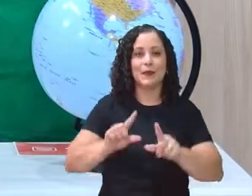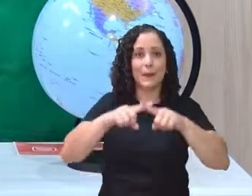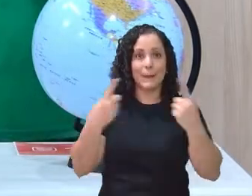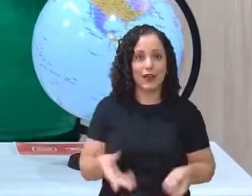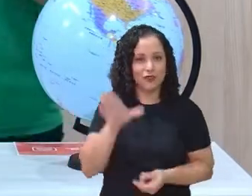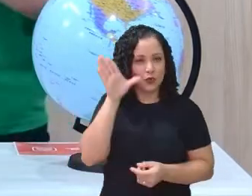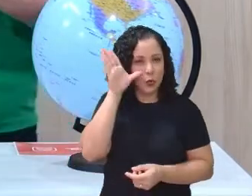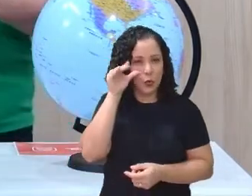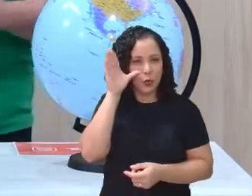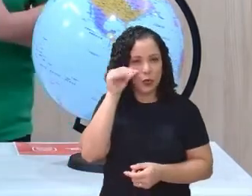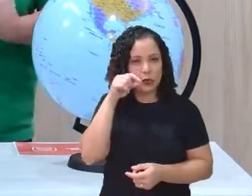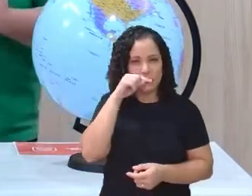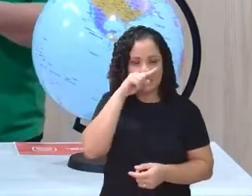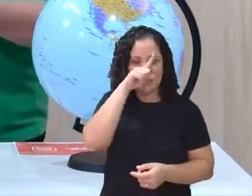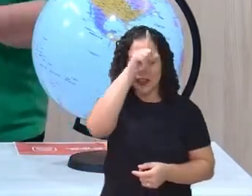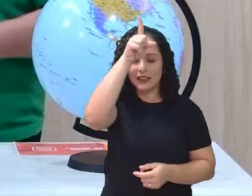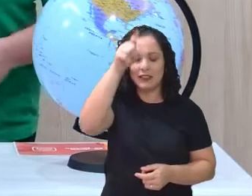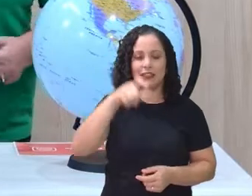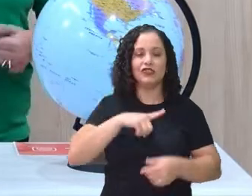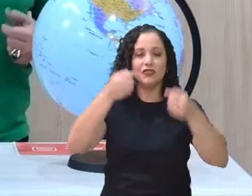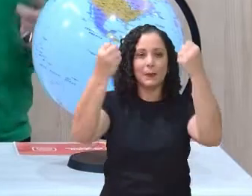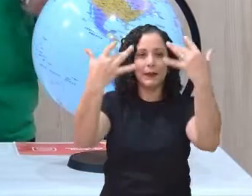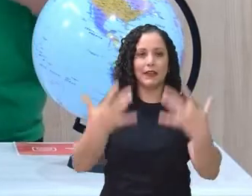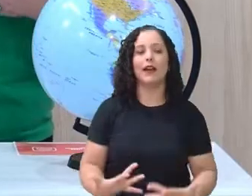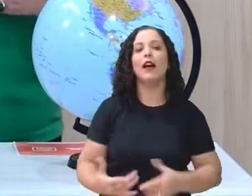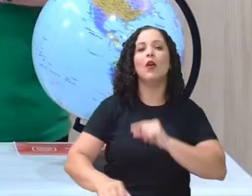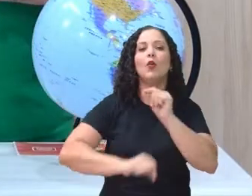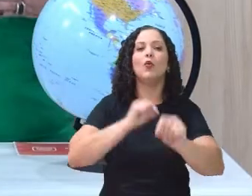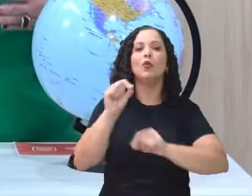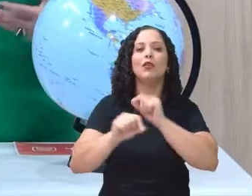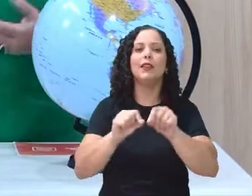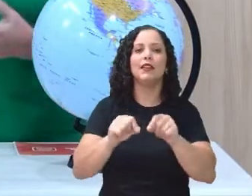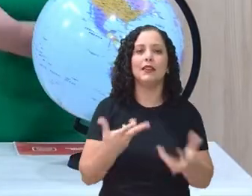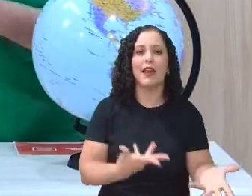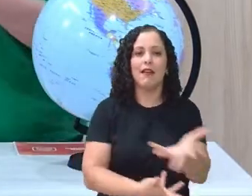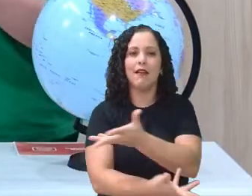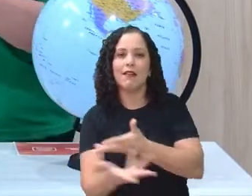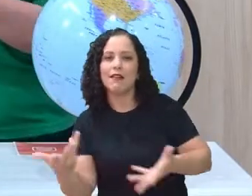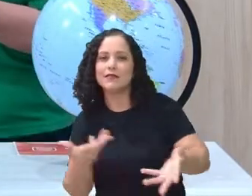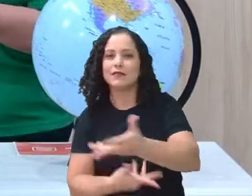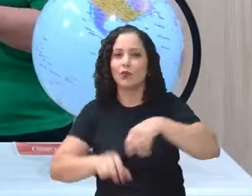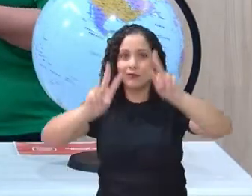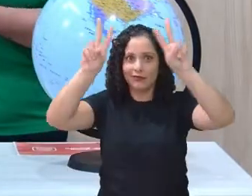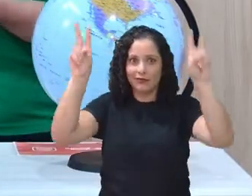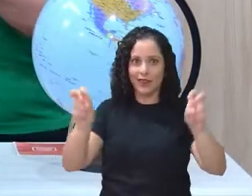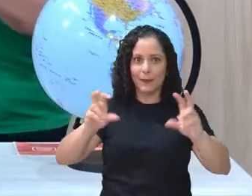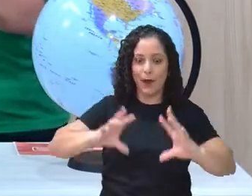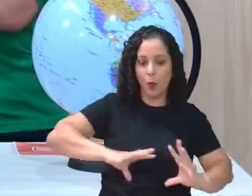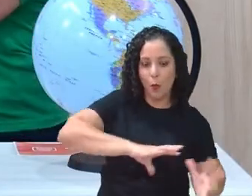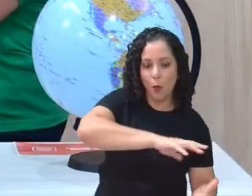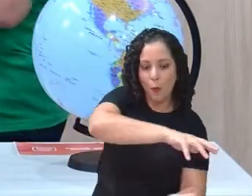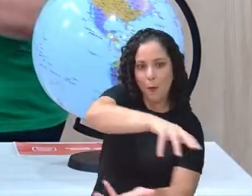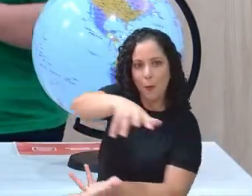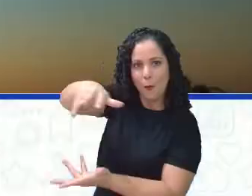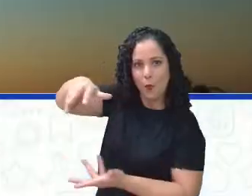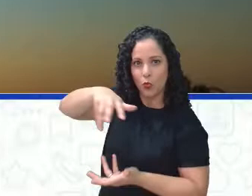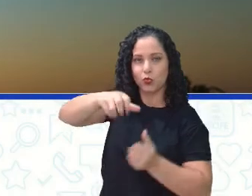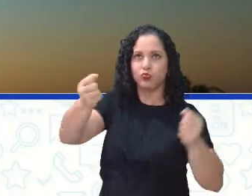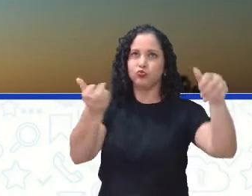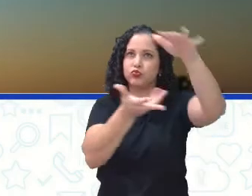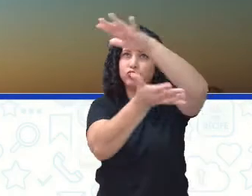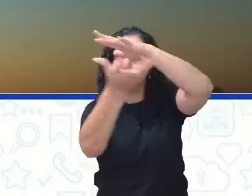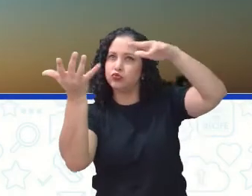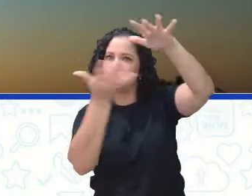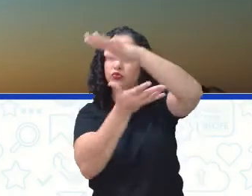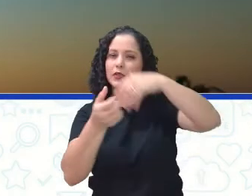de dizer que nós somos curiosos em relação aí ao universo que eu trago para vocês. Ó. O homem sempre teve curiosidade